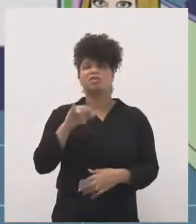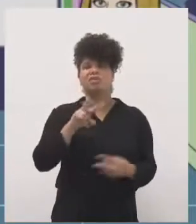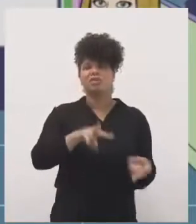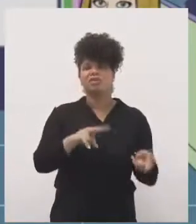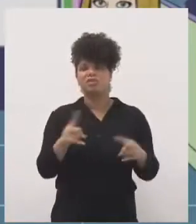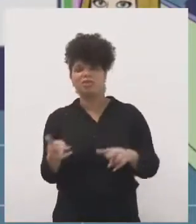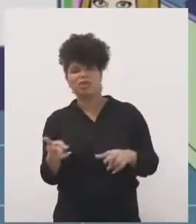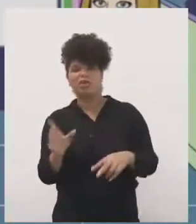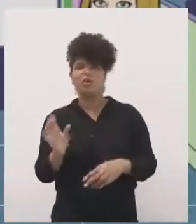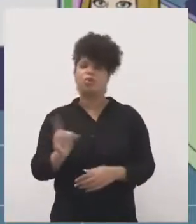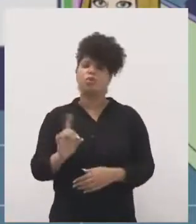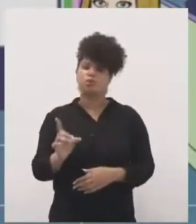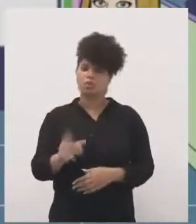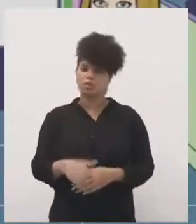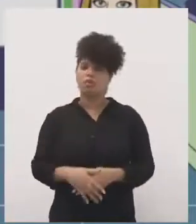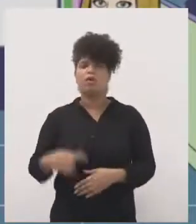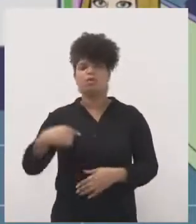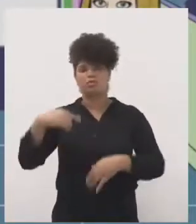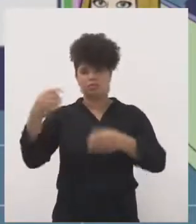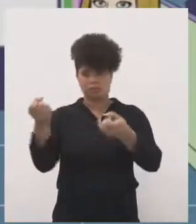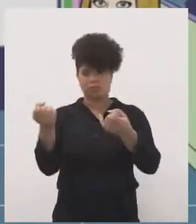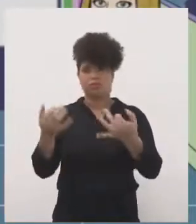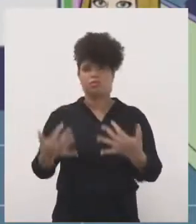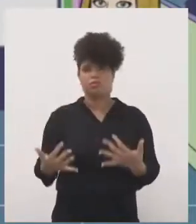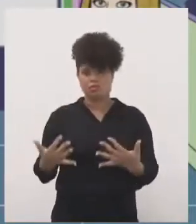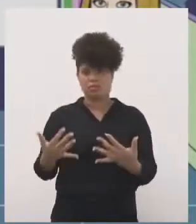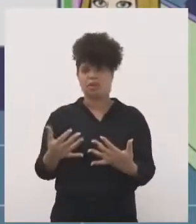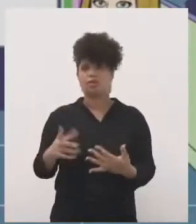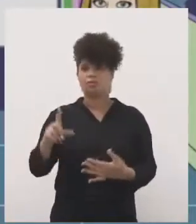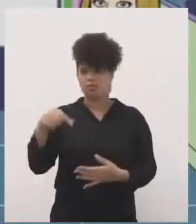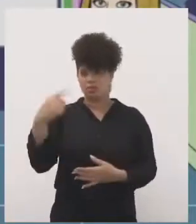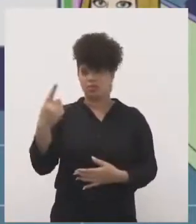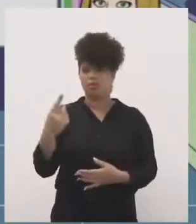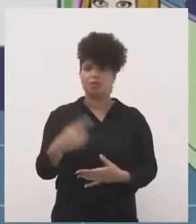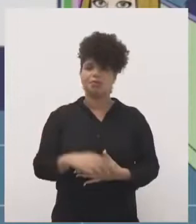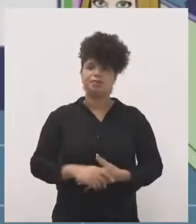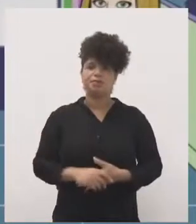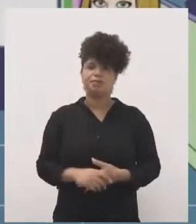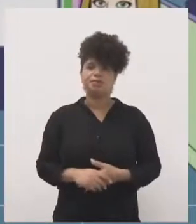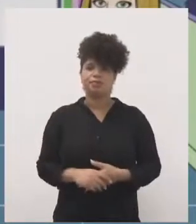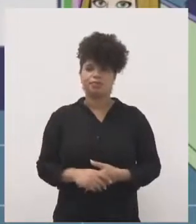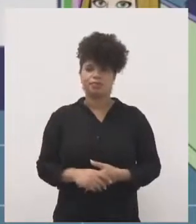migrou, então eu vou falar sobre isso depois no segundo momento.